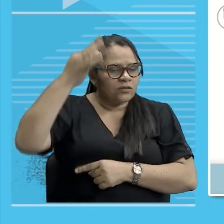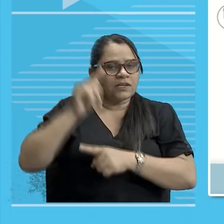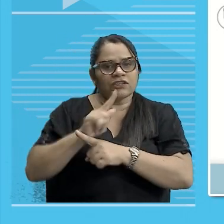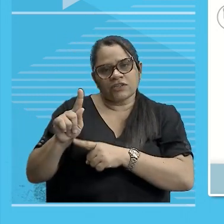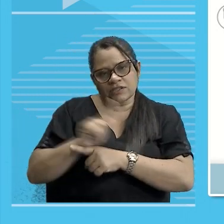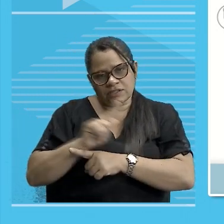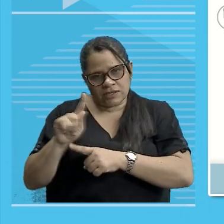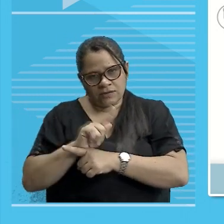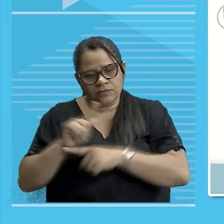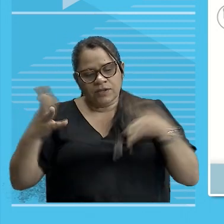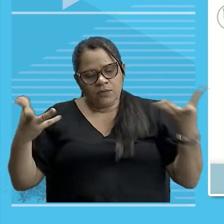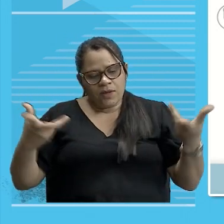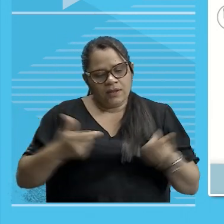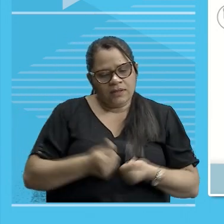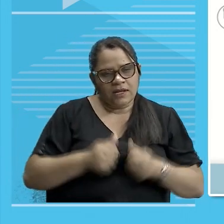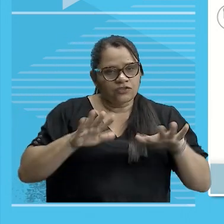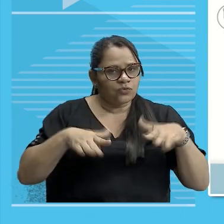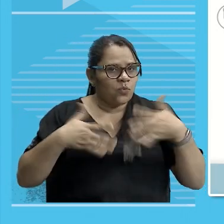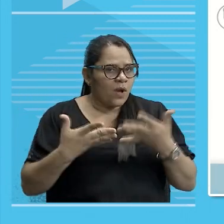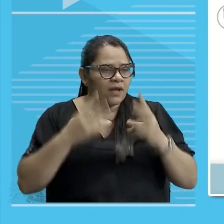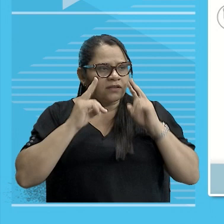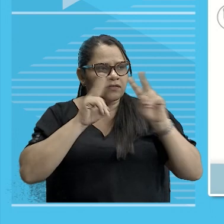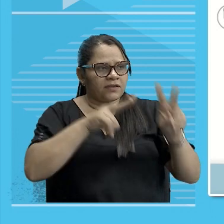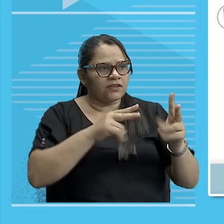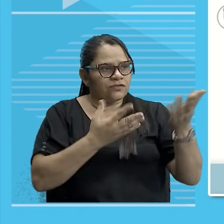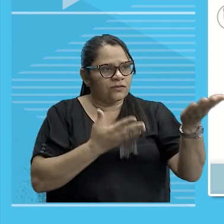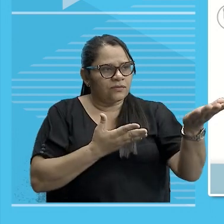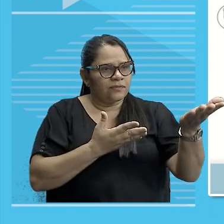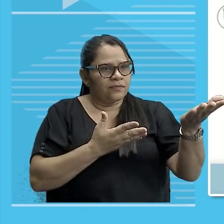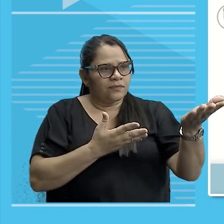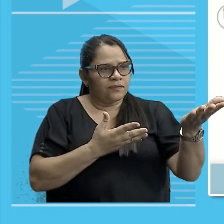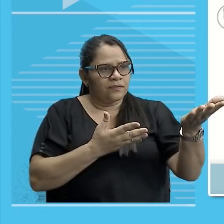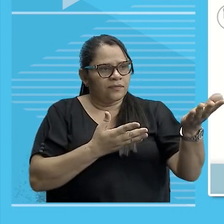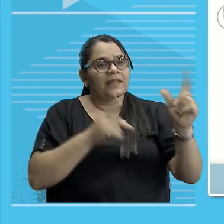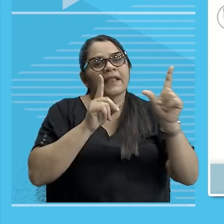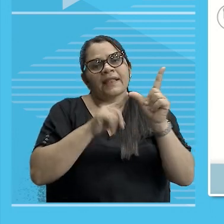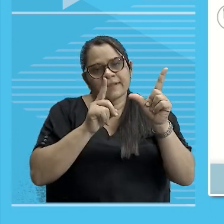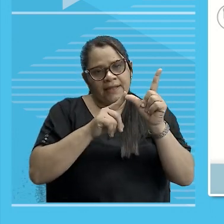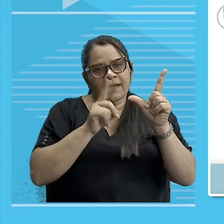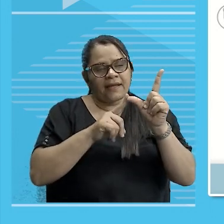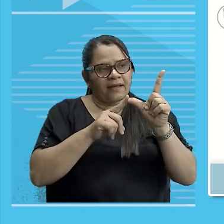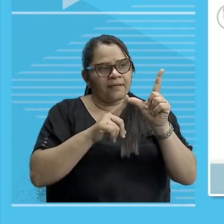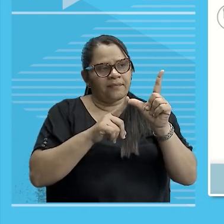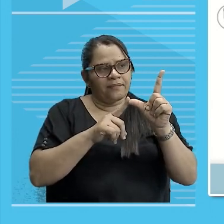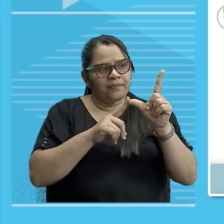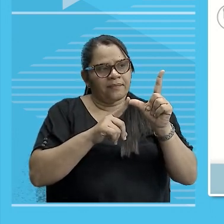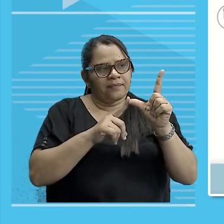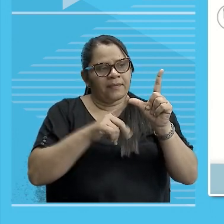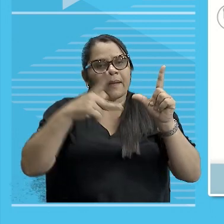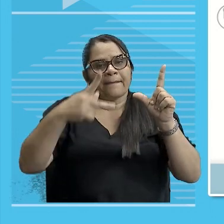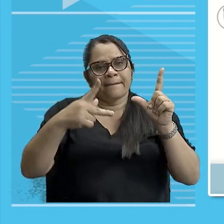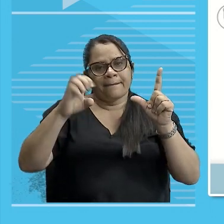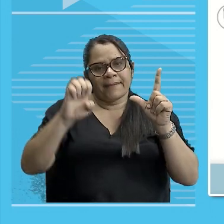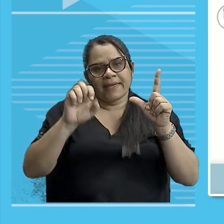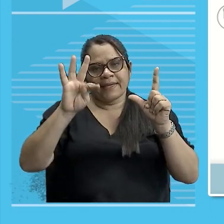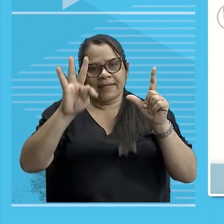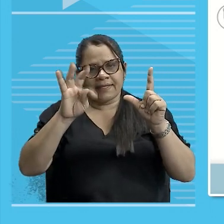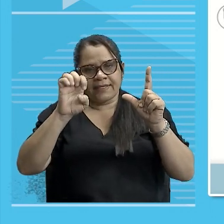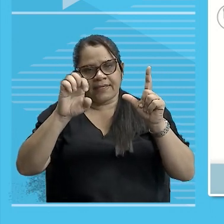qualidade vamos lá letra a Peter